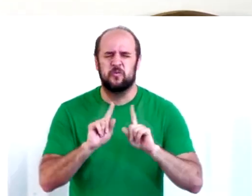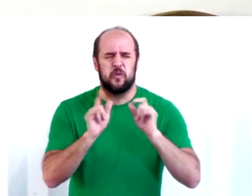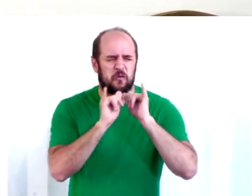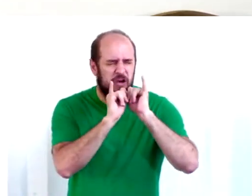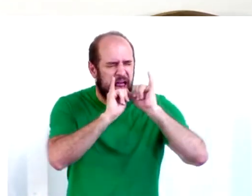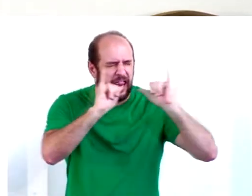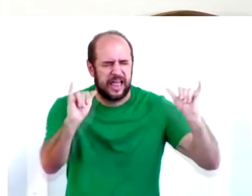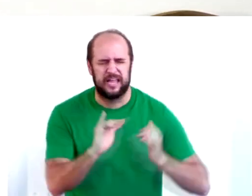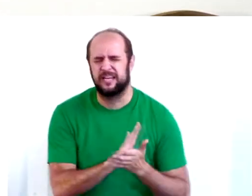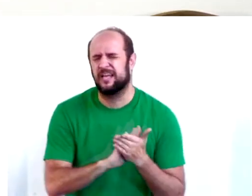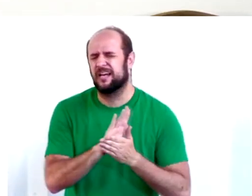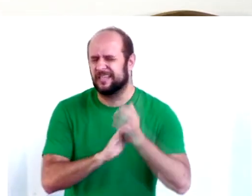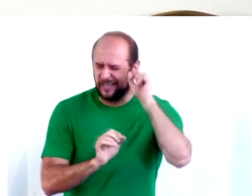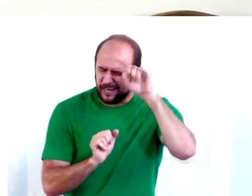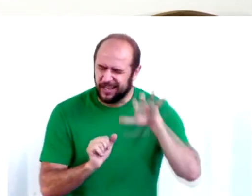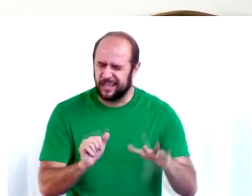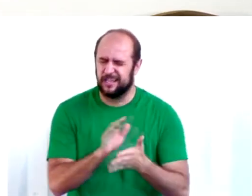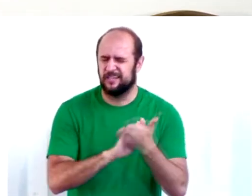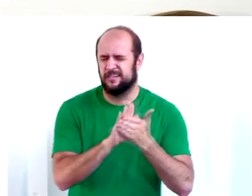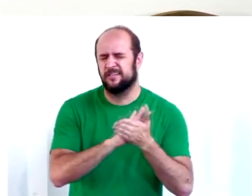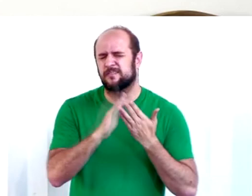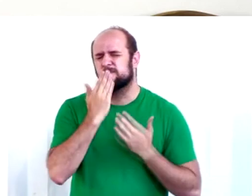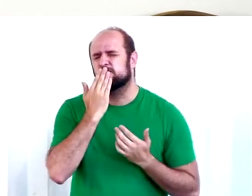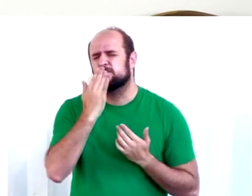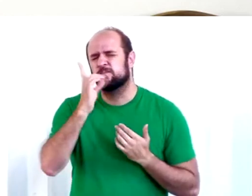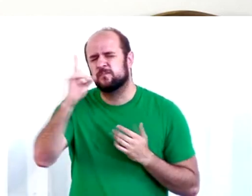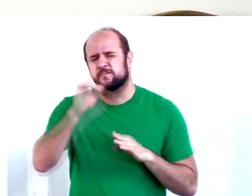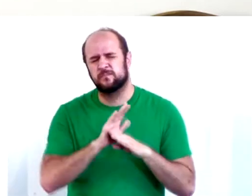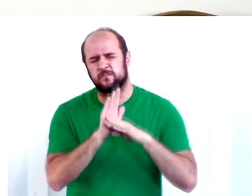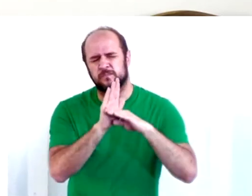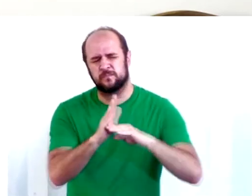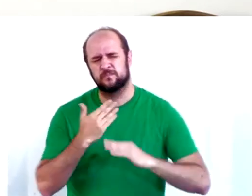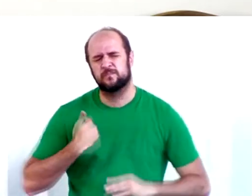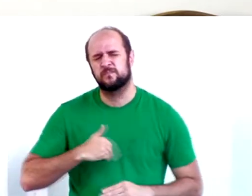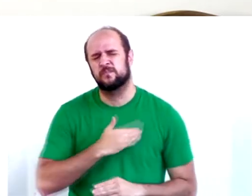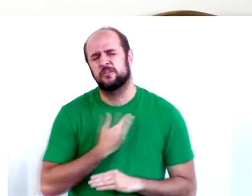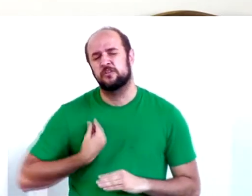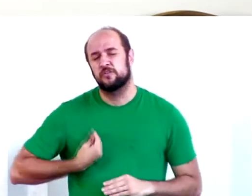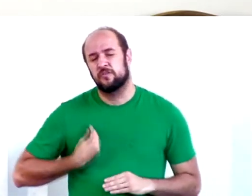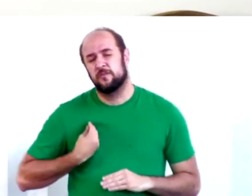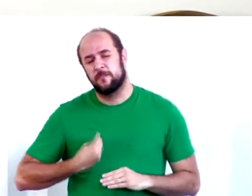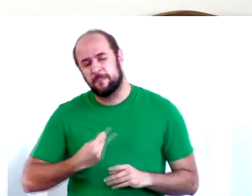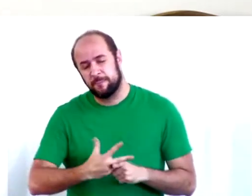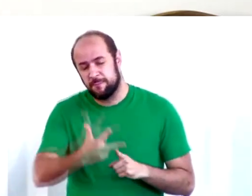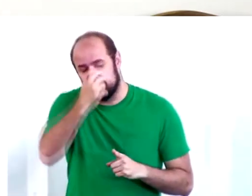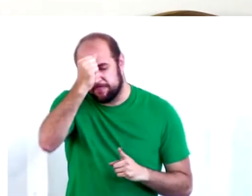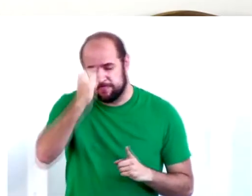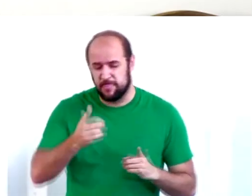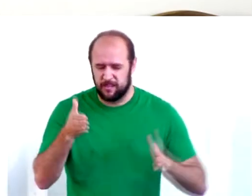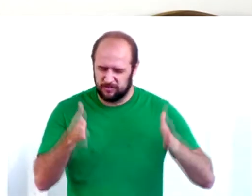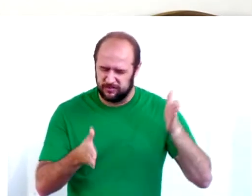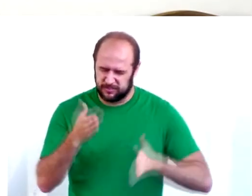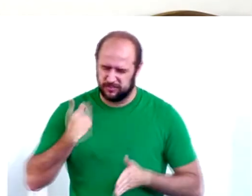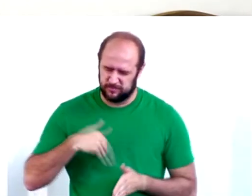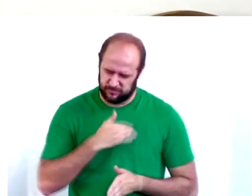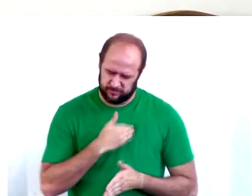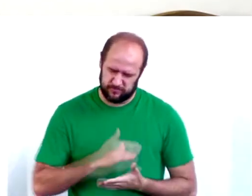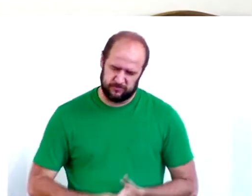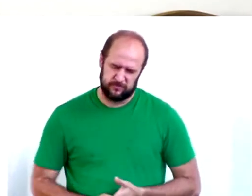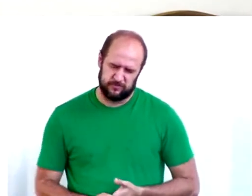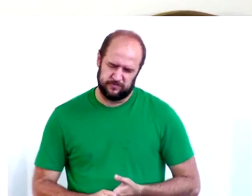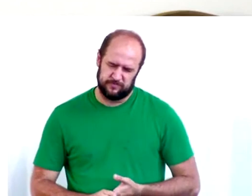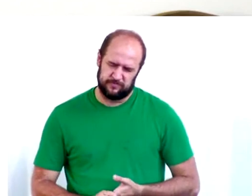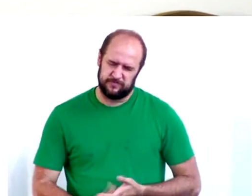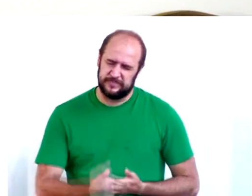declarado, um testemunho claro, ajuda-nos a viver como os mártires do nosso tempo. Senhor, se porventura